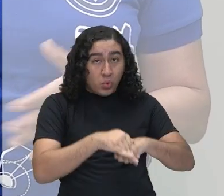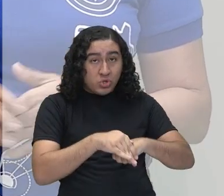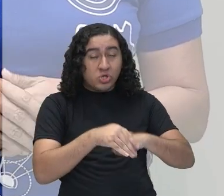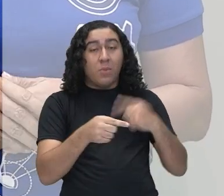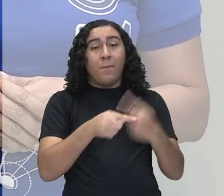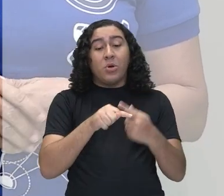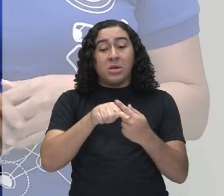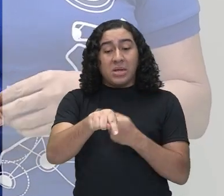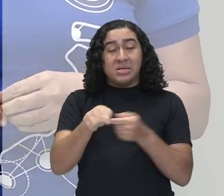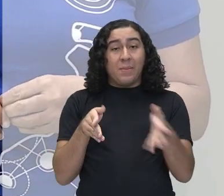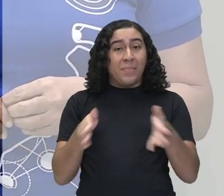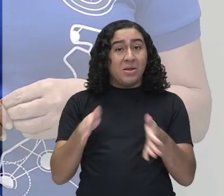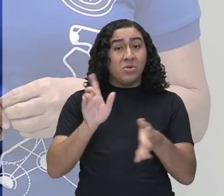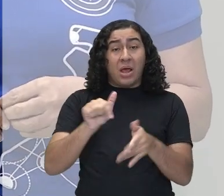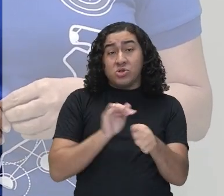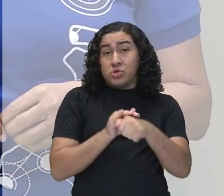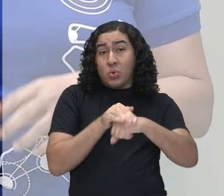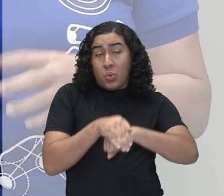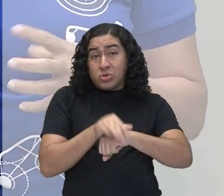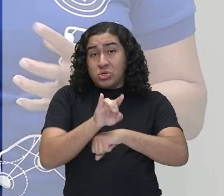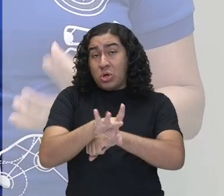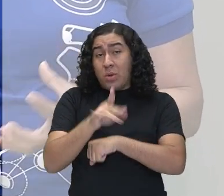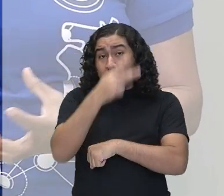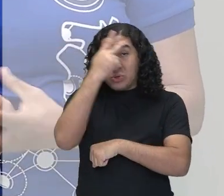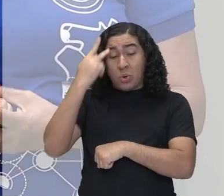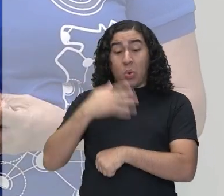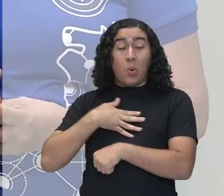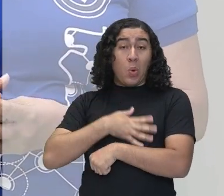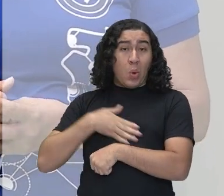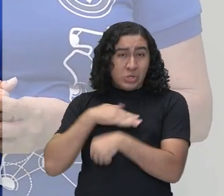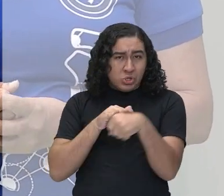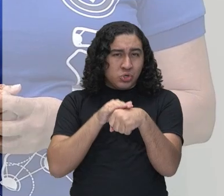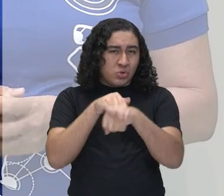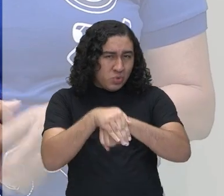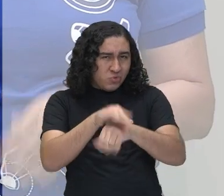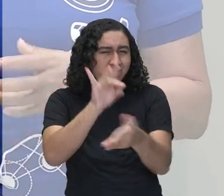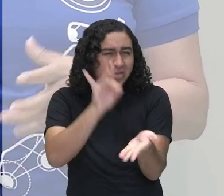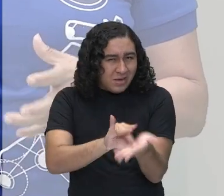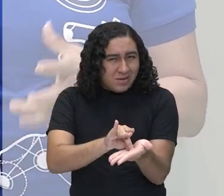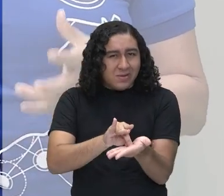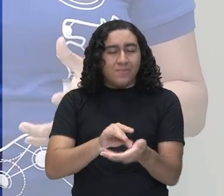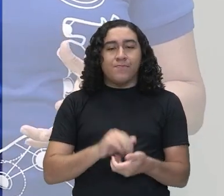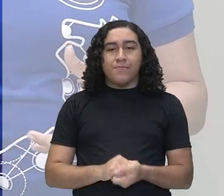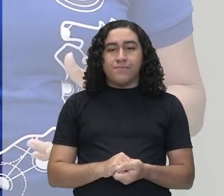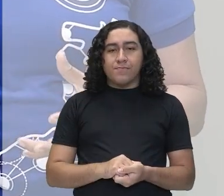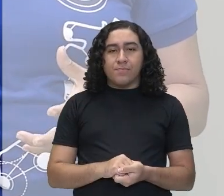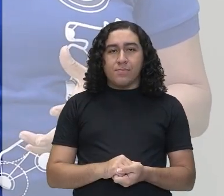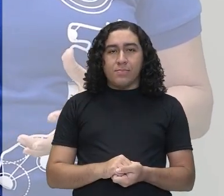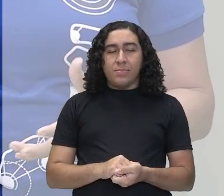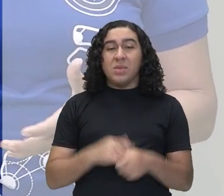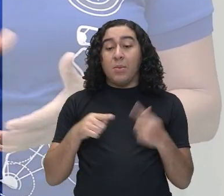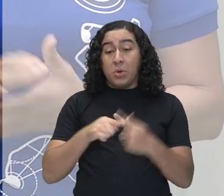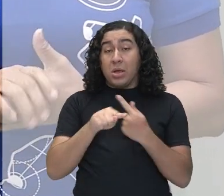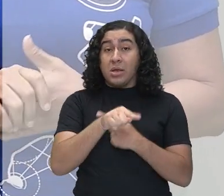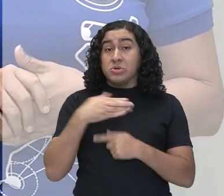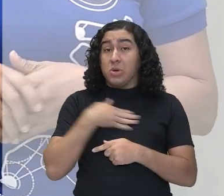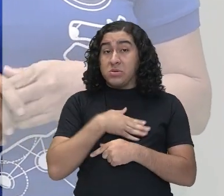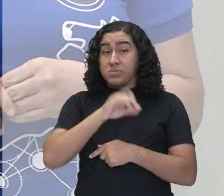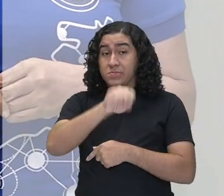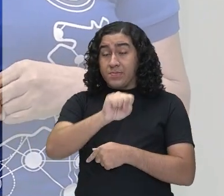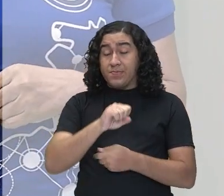eles estão noturnos mesmo, eles gostam da noite, né? Quem é boêmio gosta da noite.